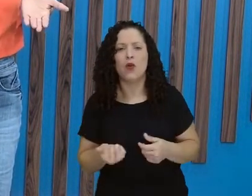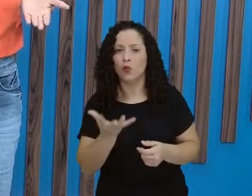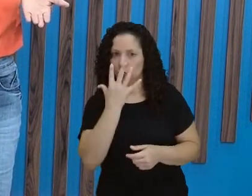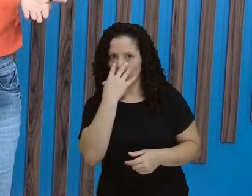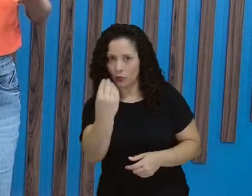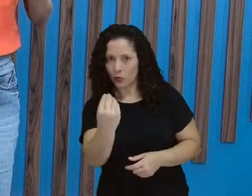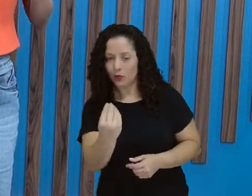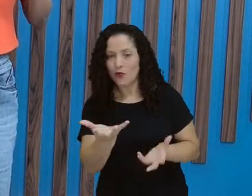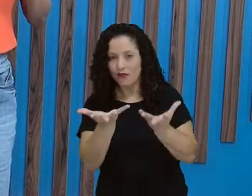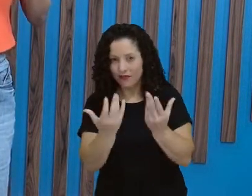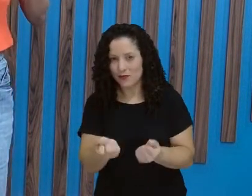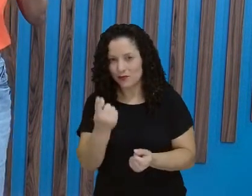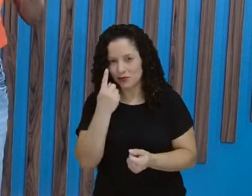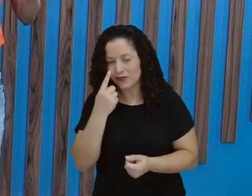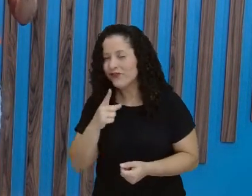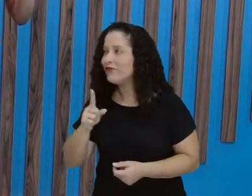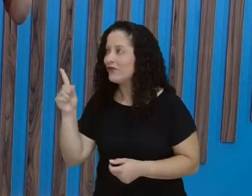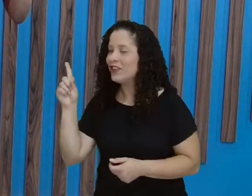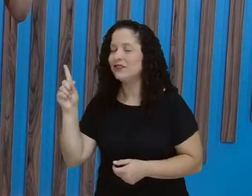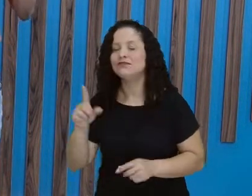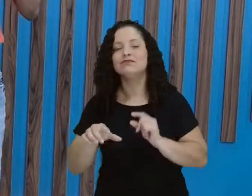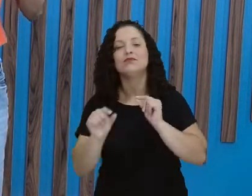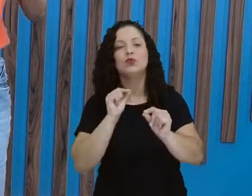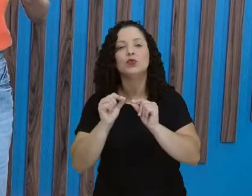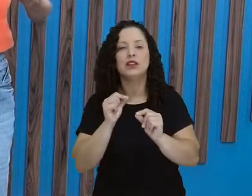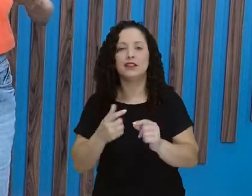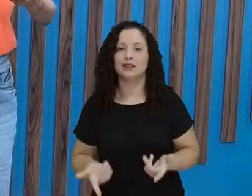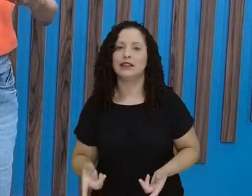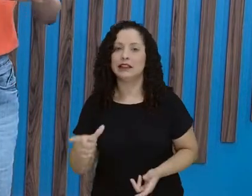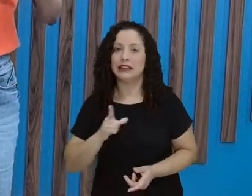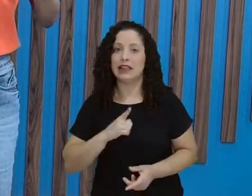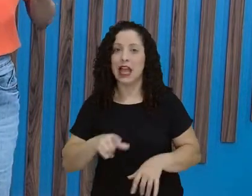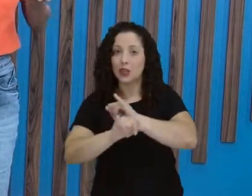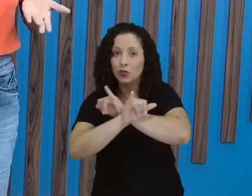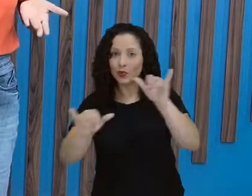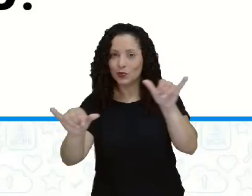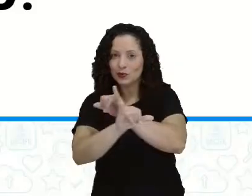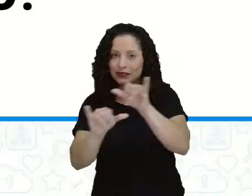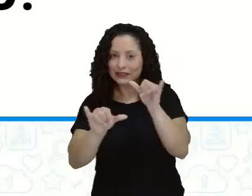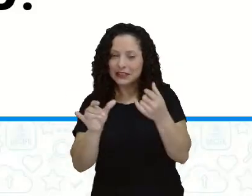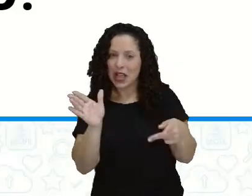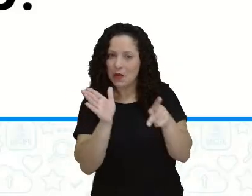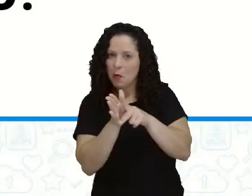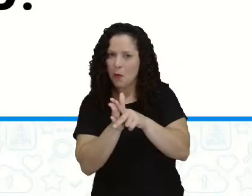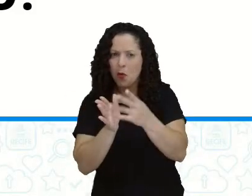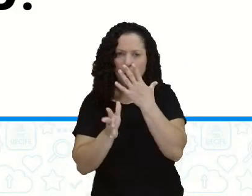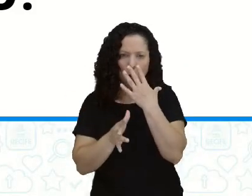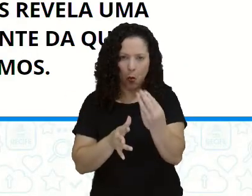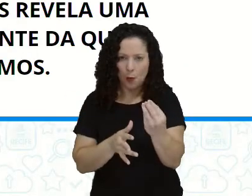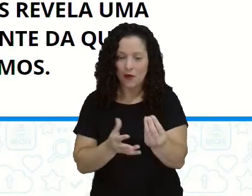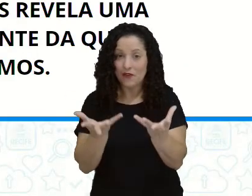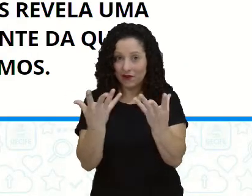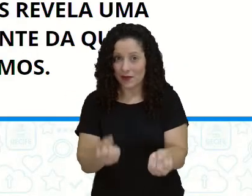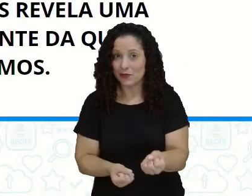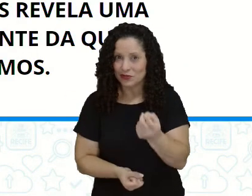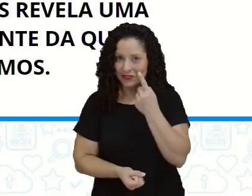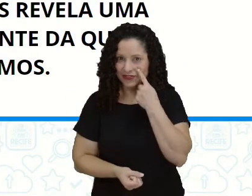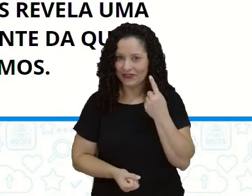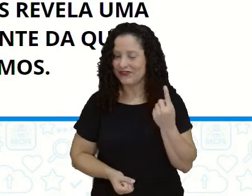lobo? Talvez a reportagem também foi feita por um lobo. Vamos verificar